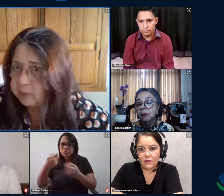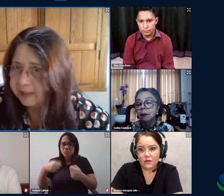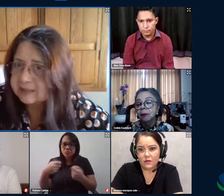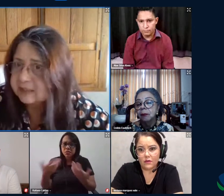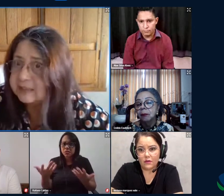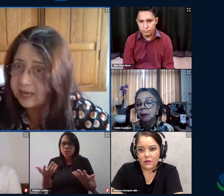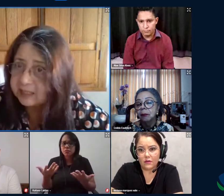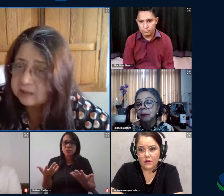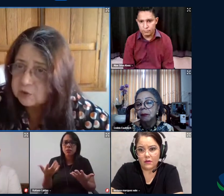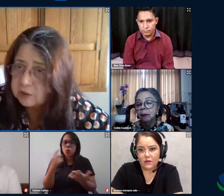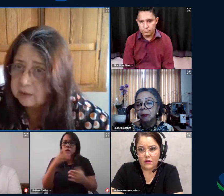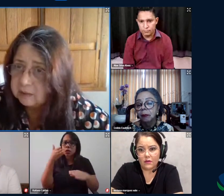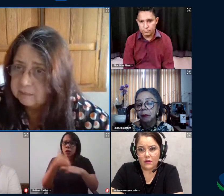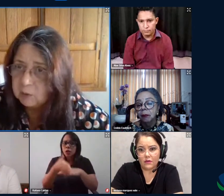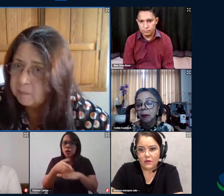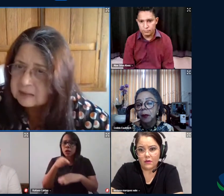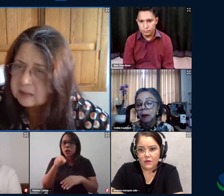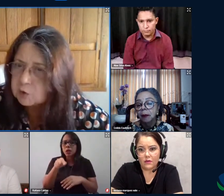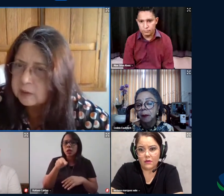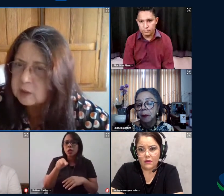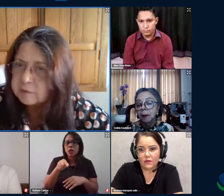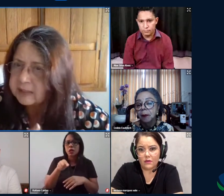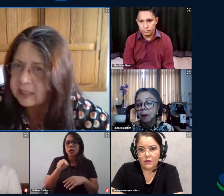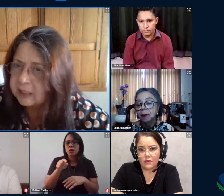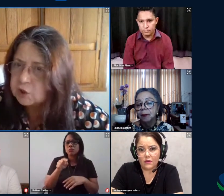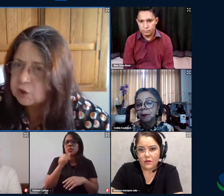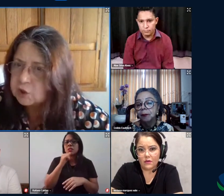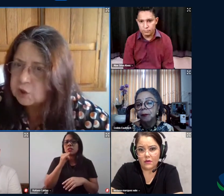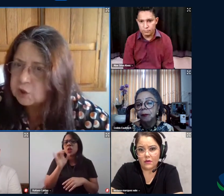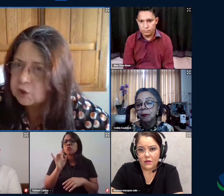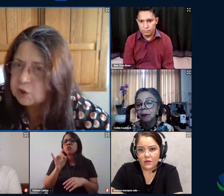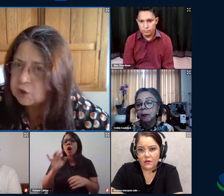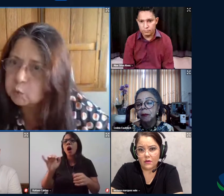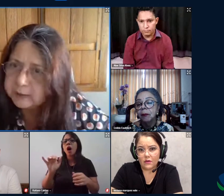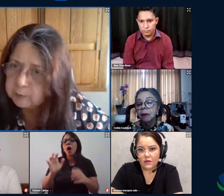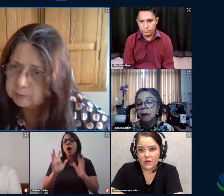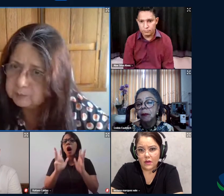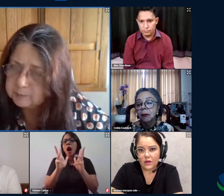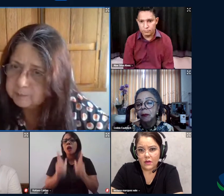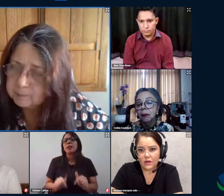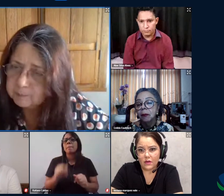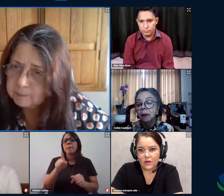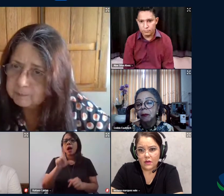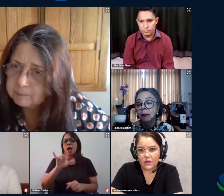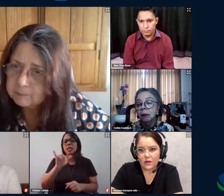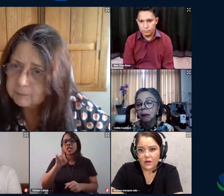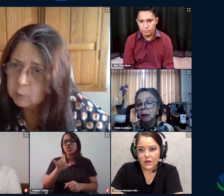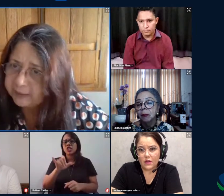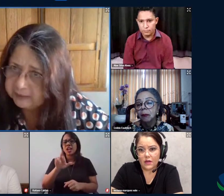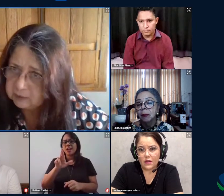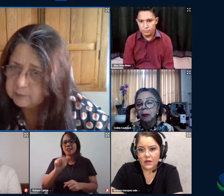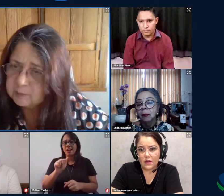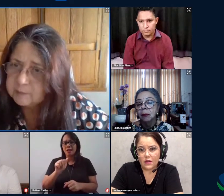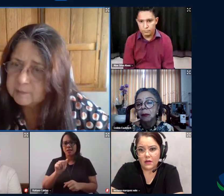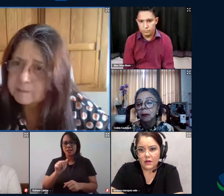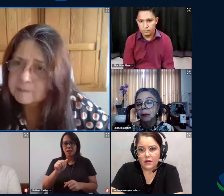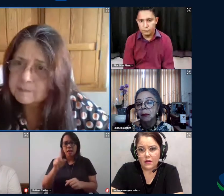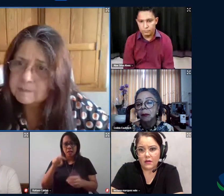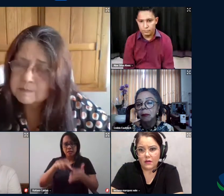para poder acessar este... Não basta só esvaziar a lixeira e estar excluído o